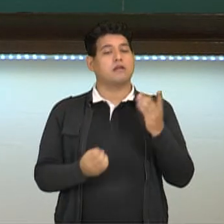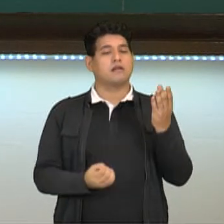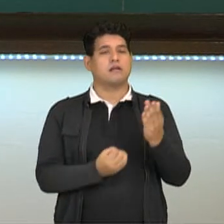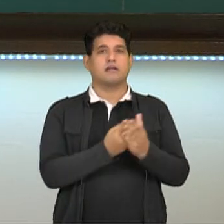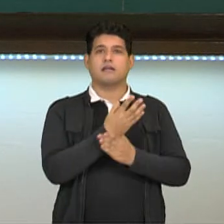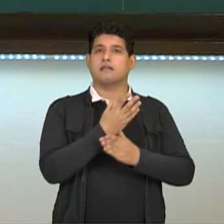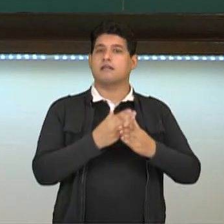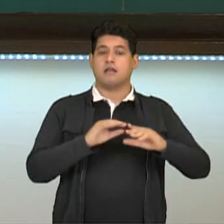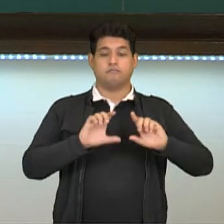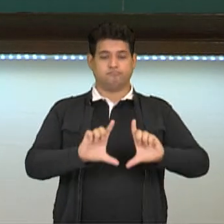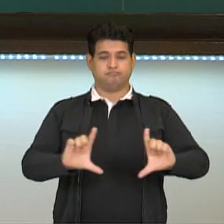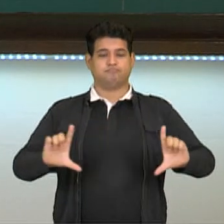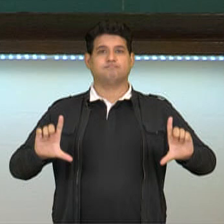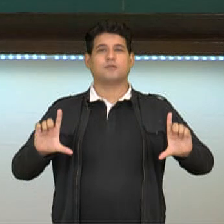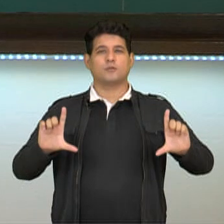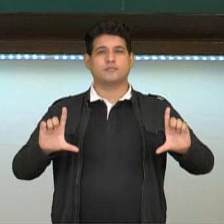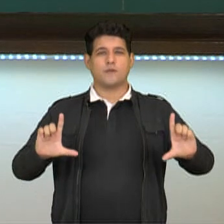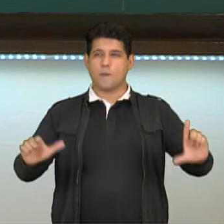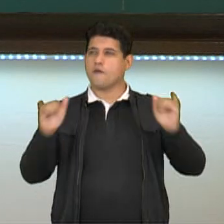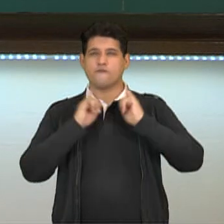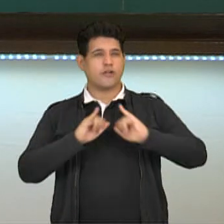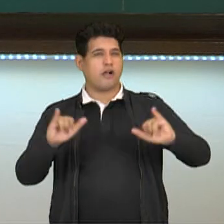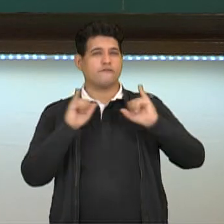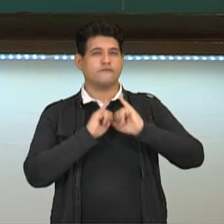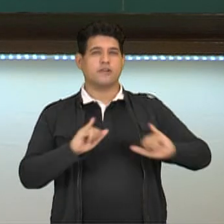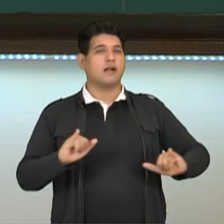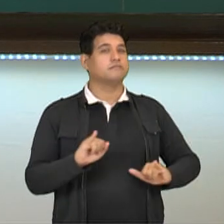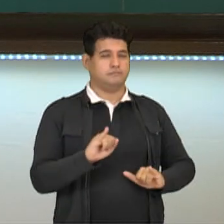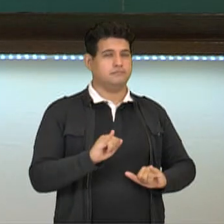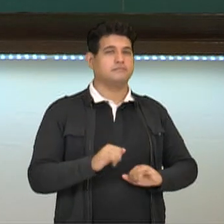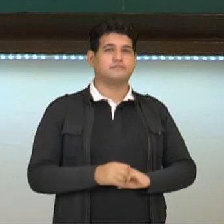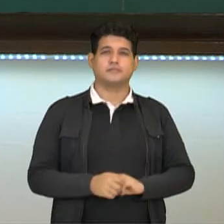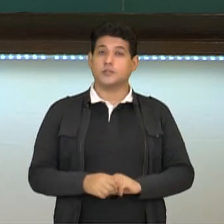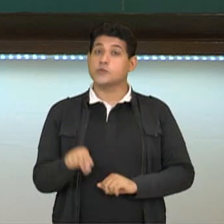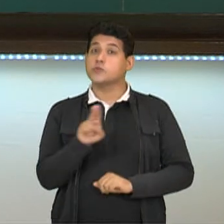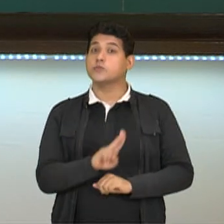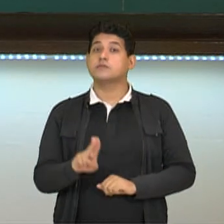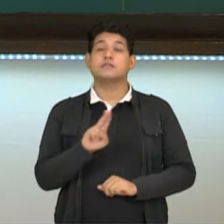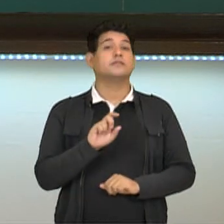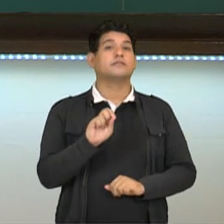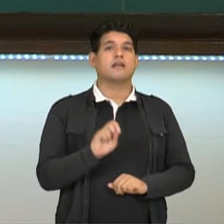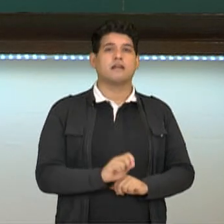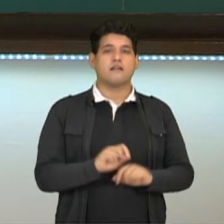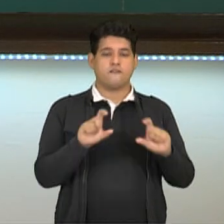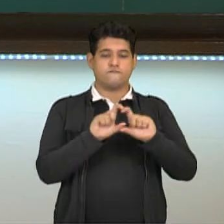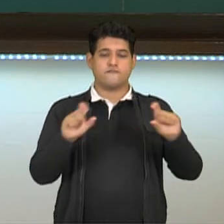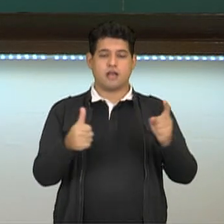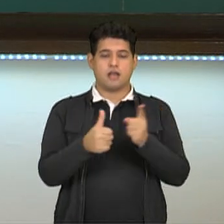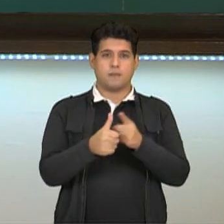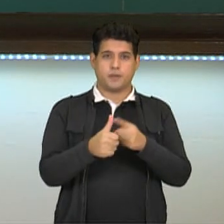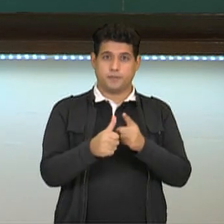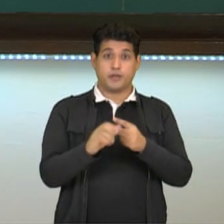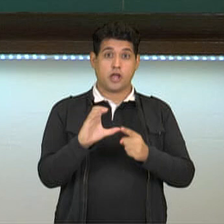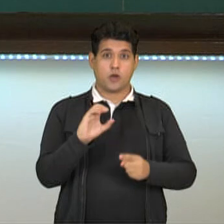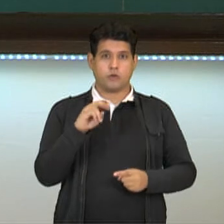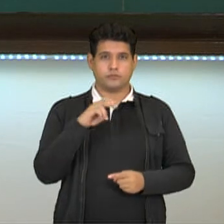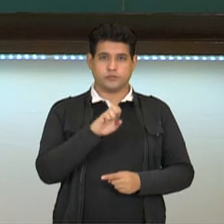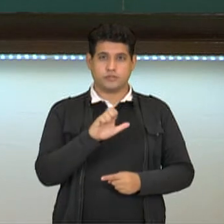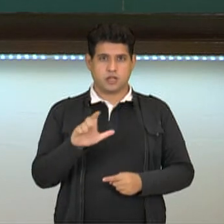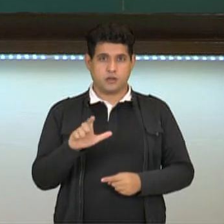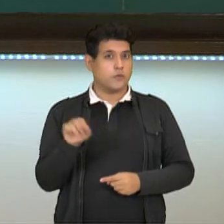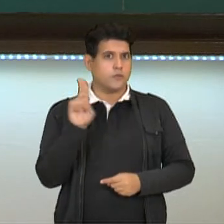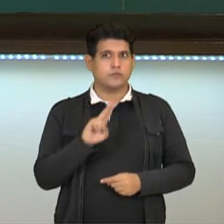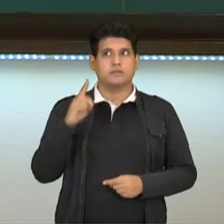uma campanha, um pôster de campanha publicitária para ele, usando a frase na primeira condicional. Ok? Use